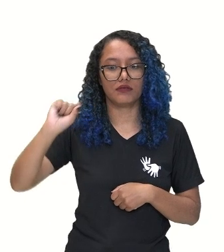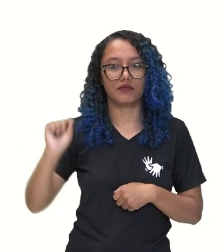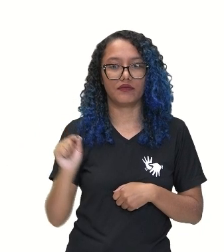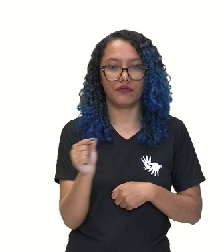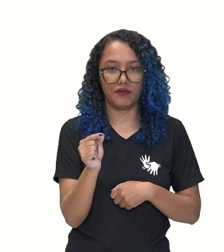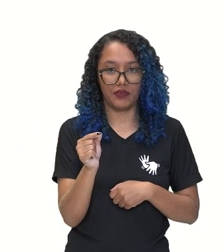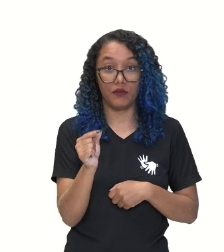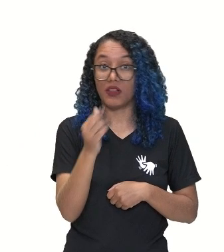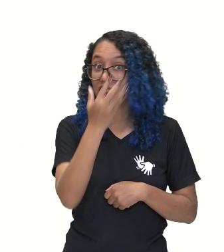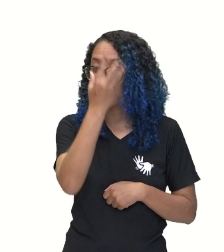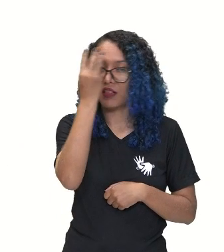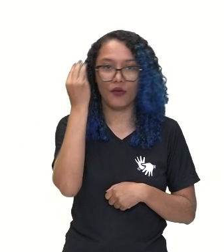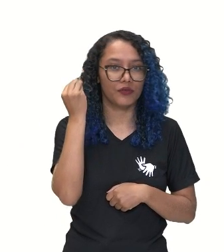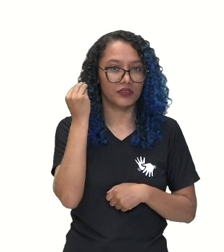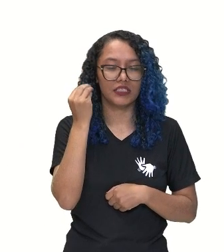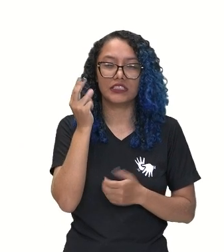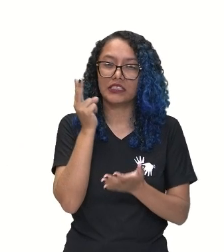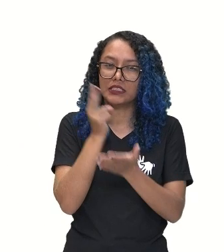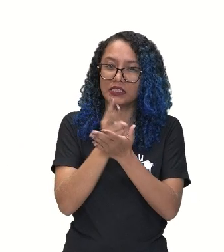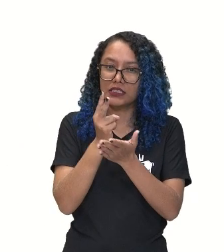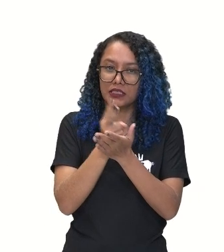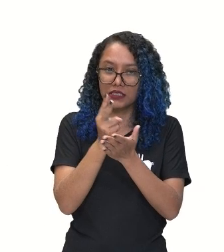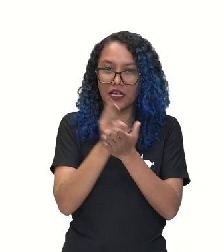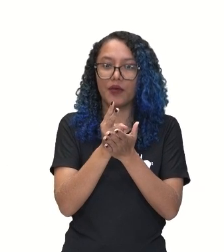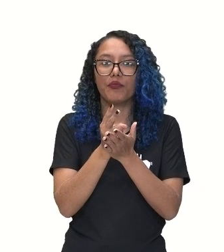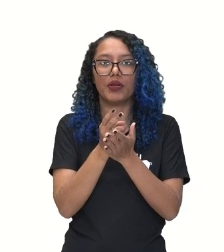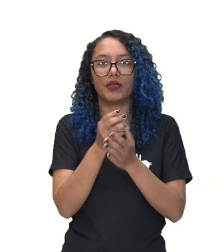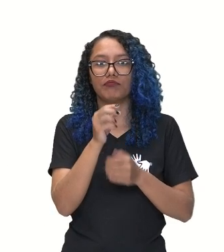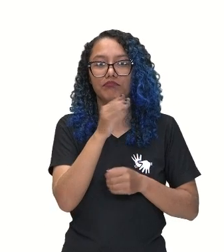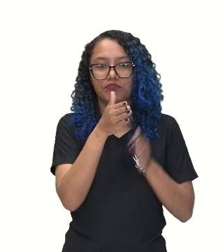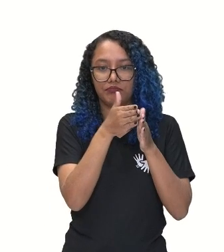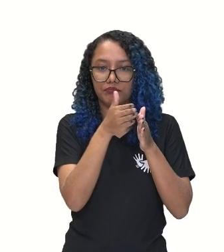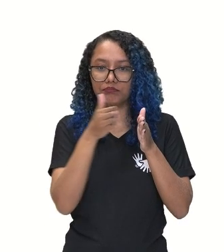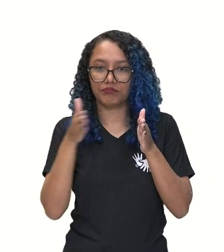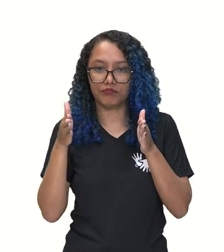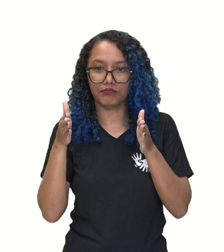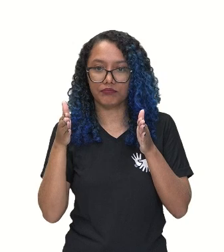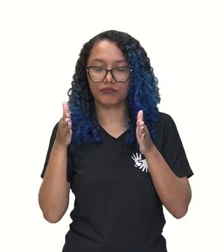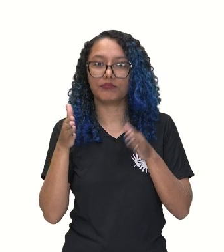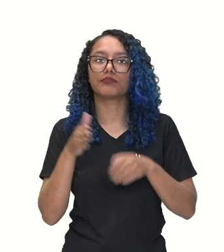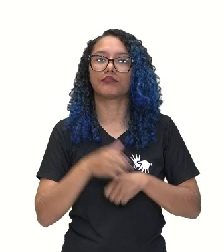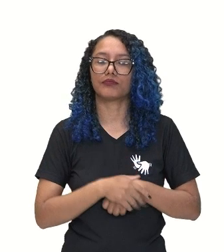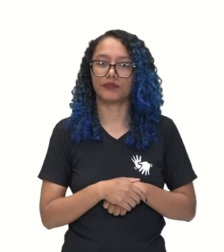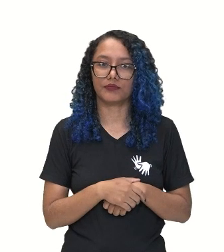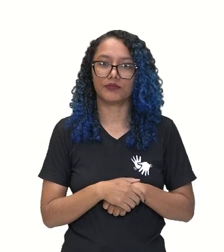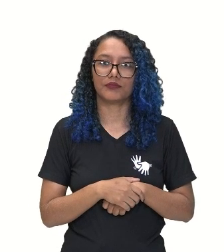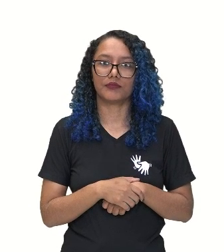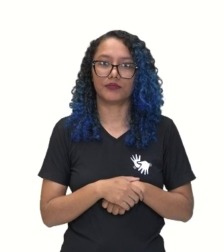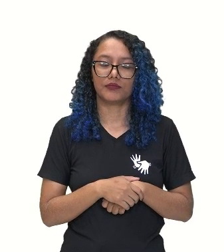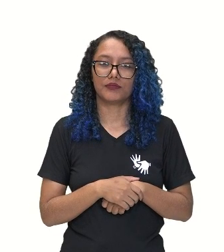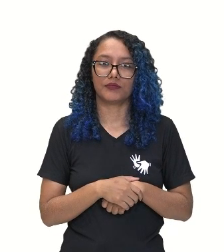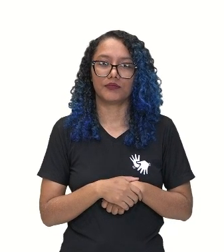Não esqueça, sempre da direita para a esquerda. Mais exemplo